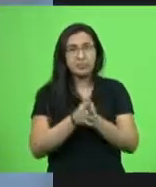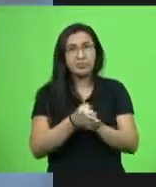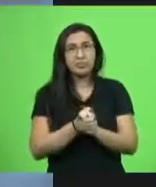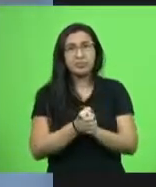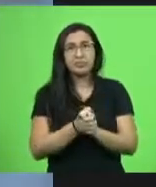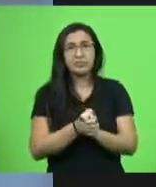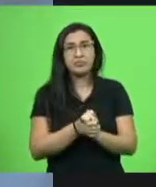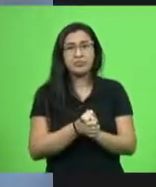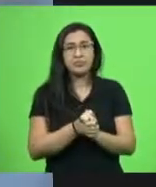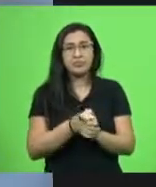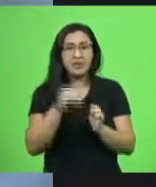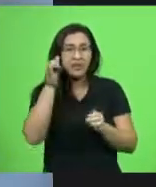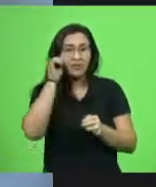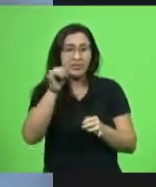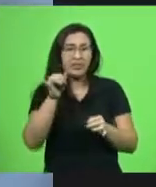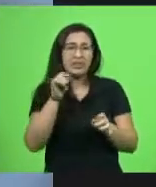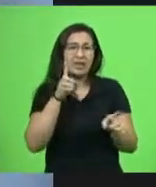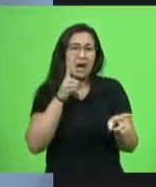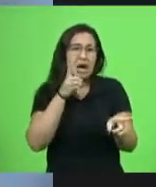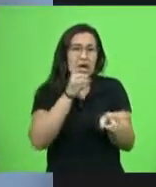se encontrar sem máscara.